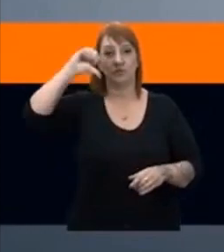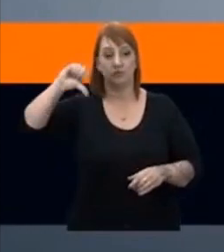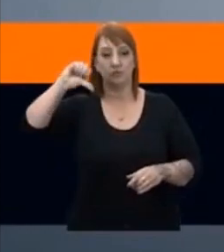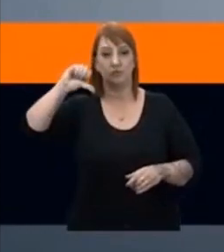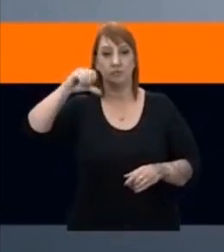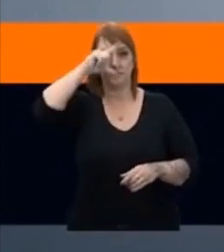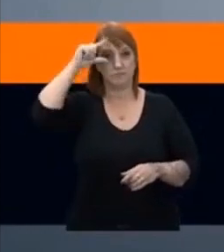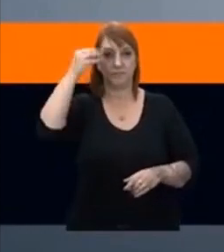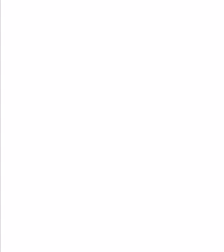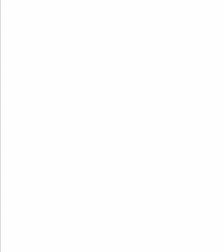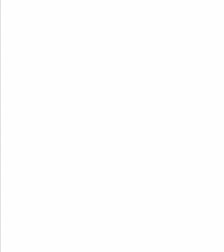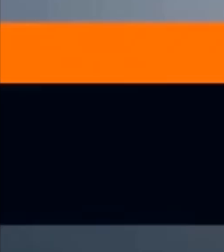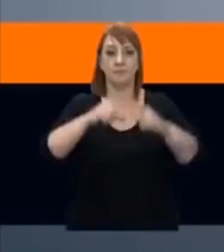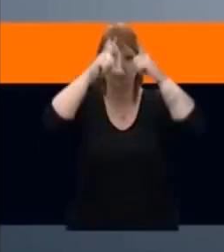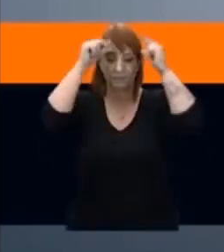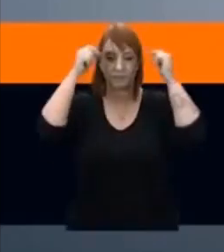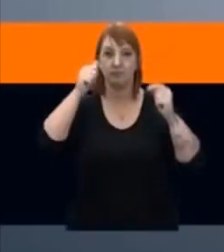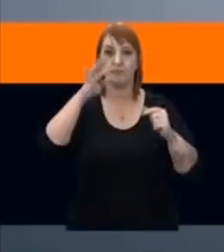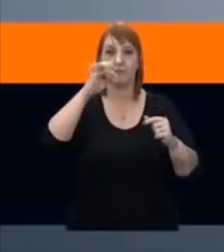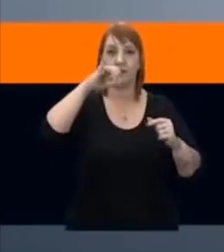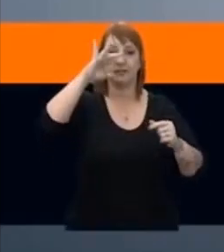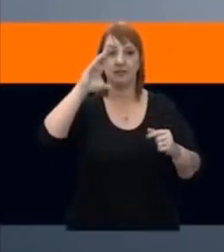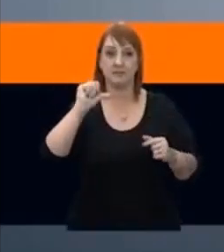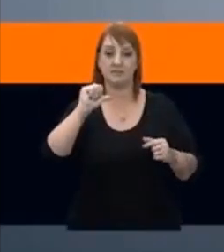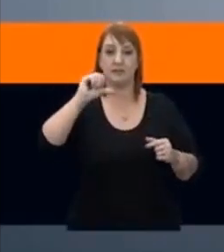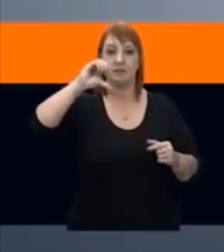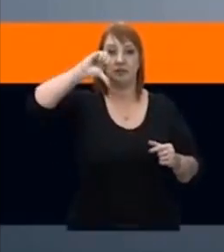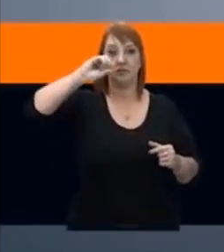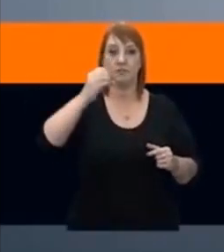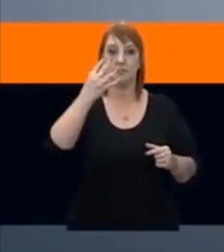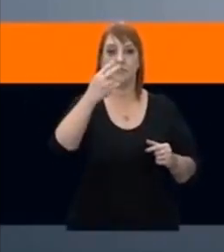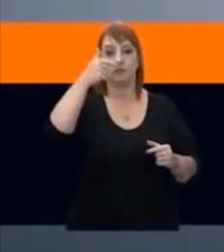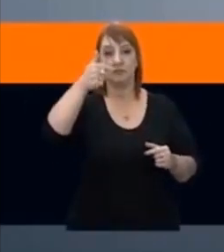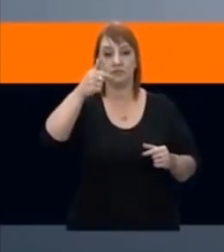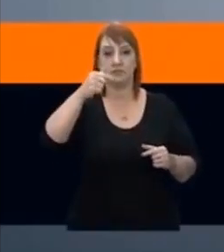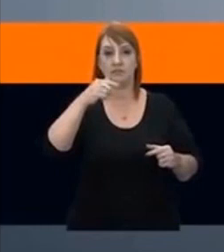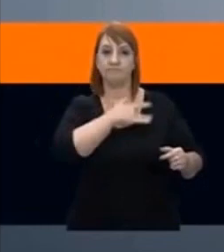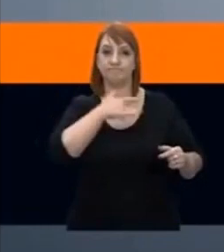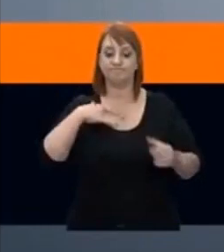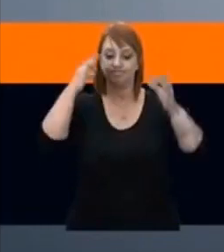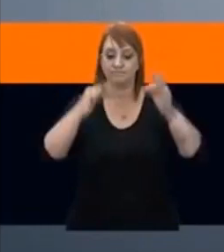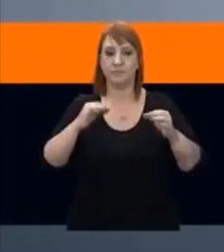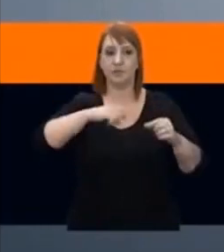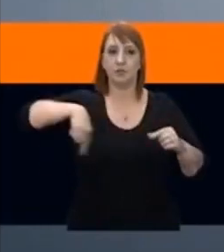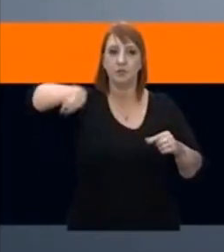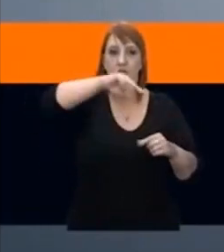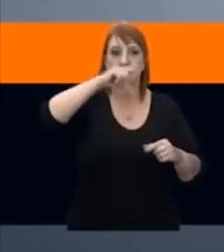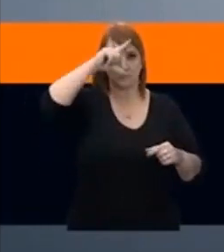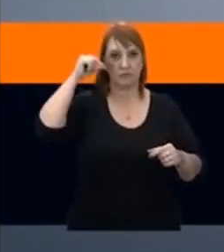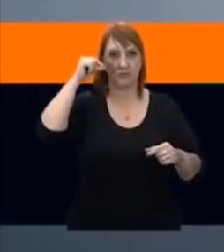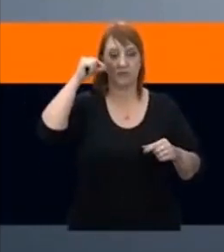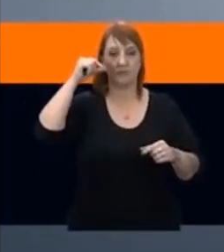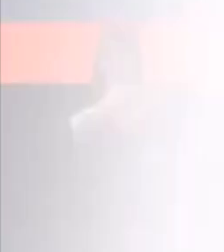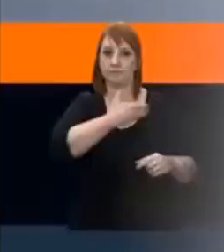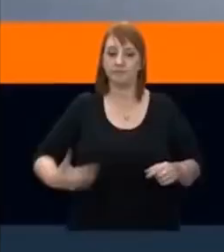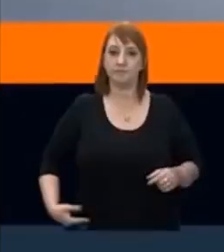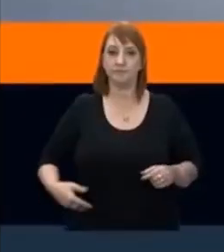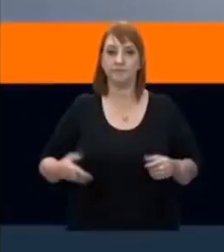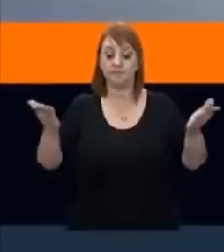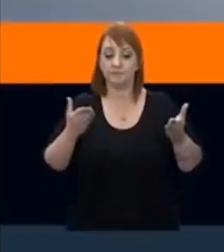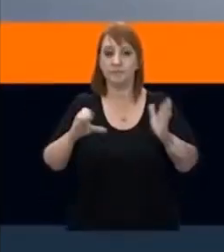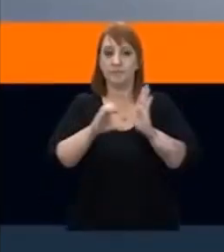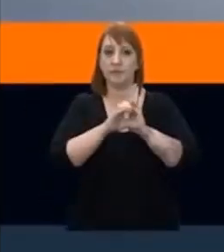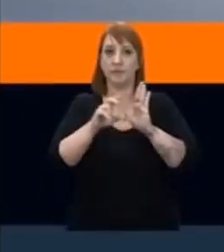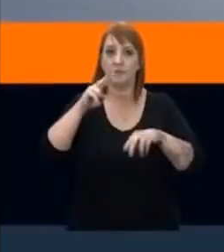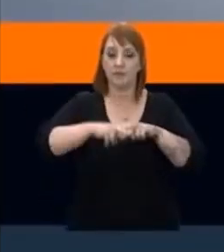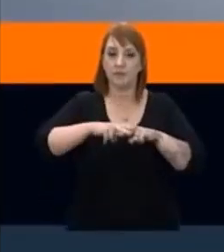9099, e Márcio França, 40. Enfermeira Patrícia, 9047, por uma saúde digna para todos, com Márcio França, governador.